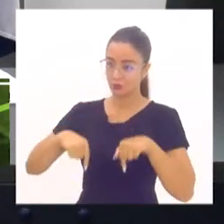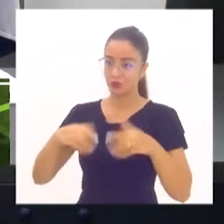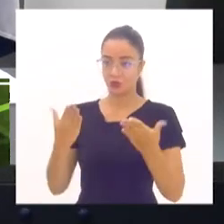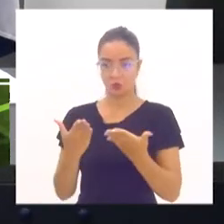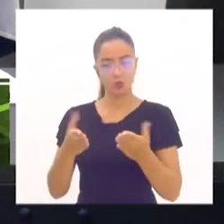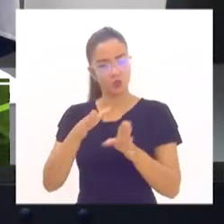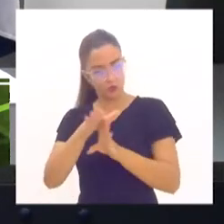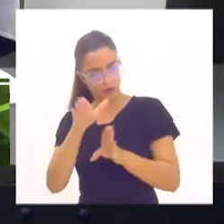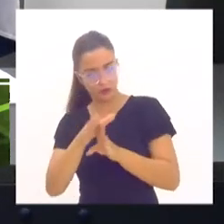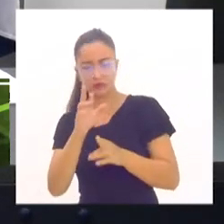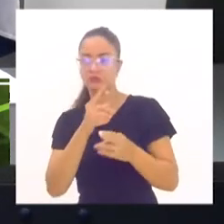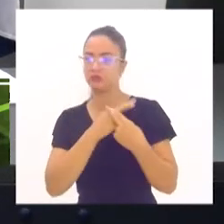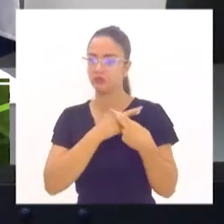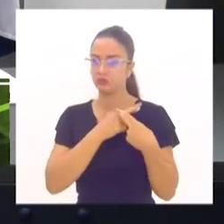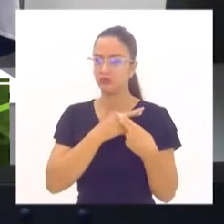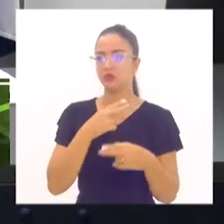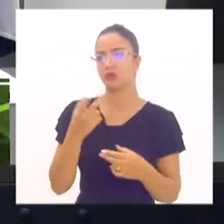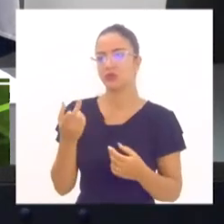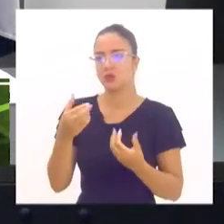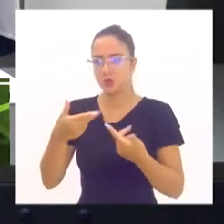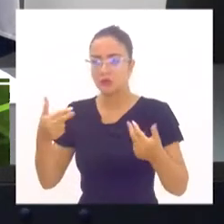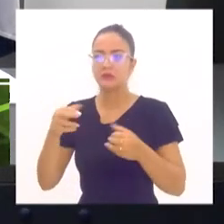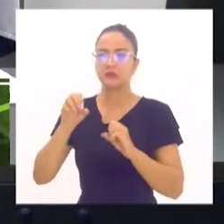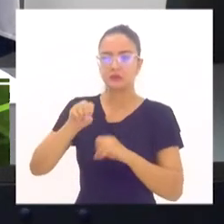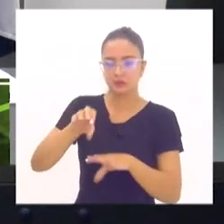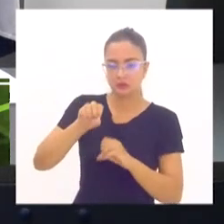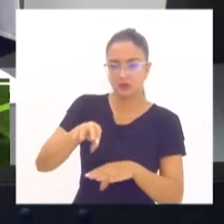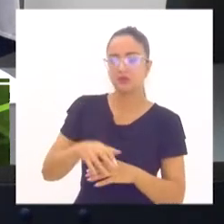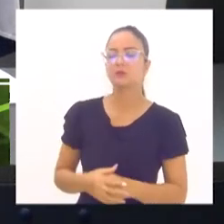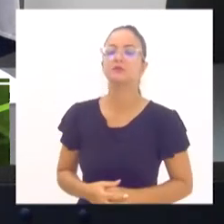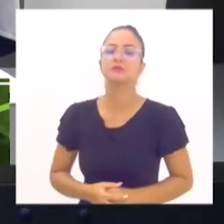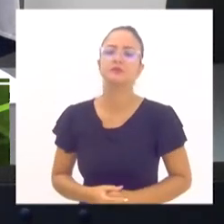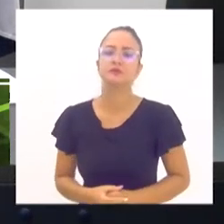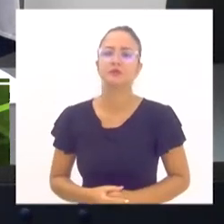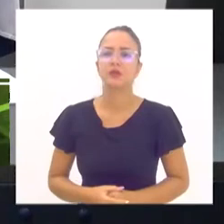os demais participantes dessa audiência pública